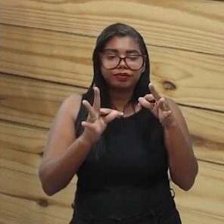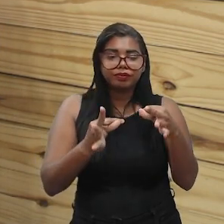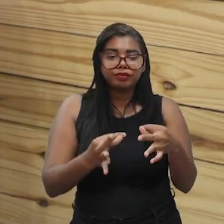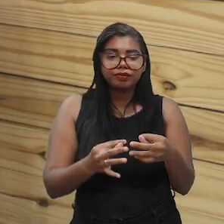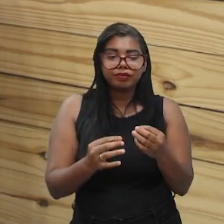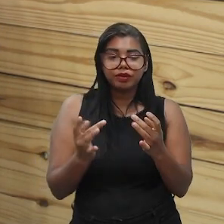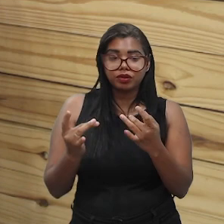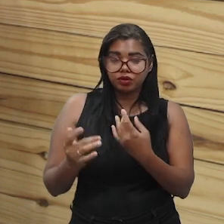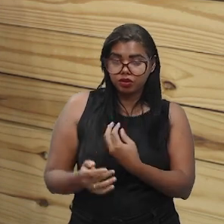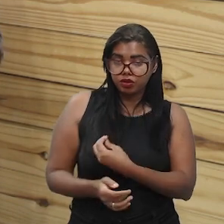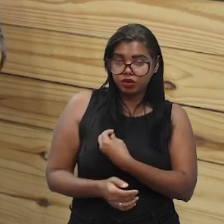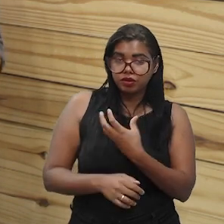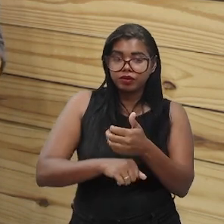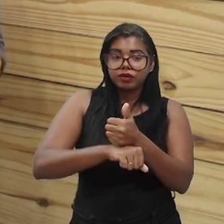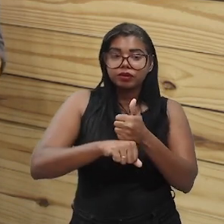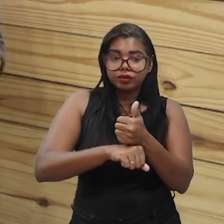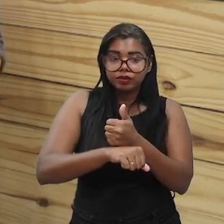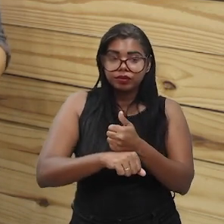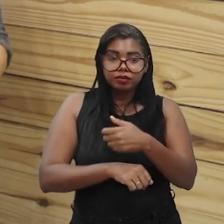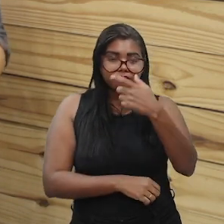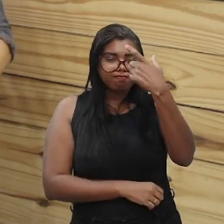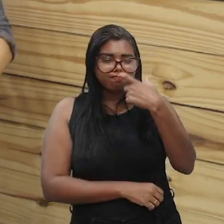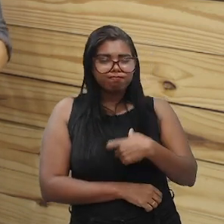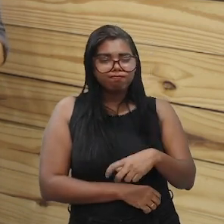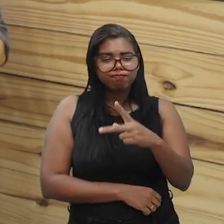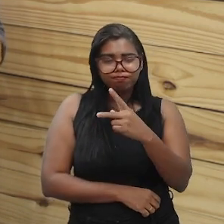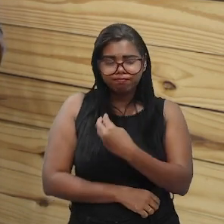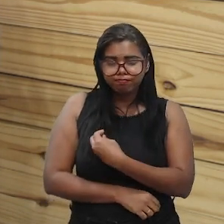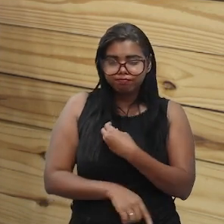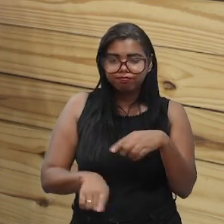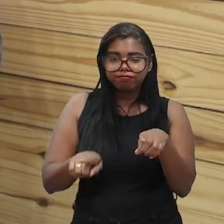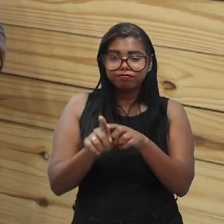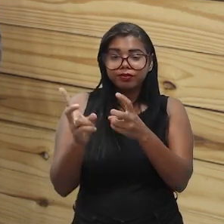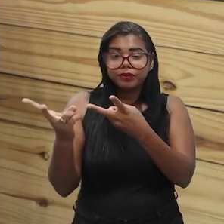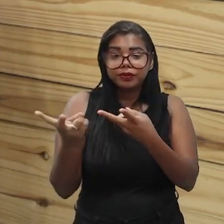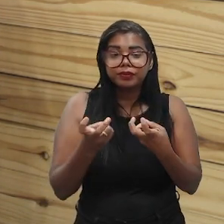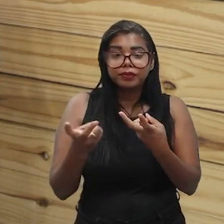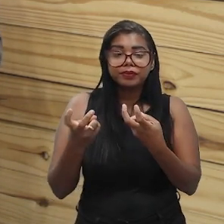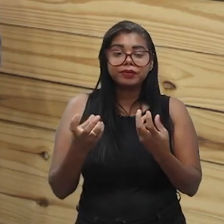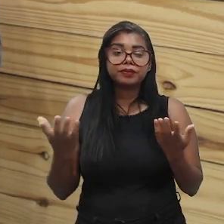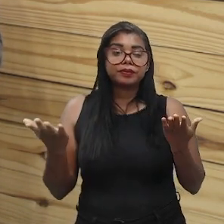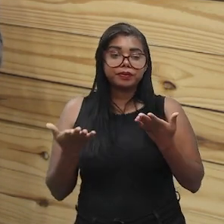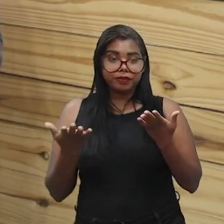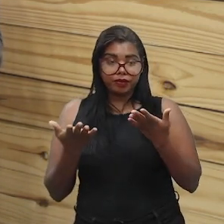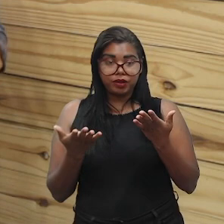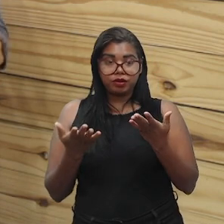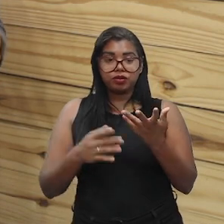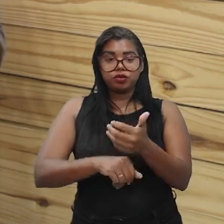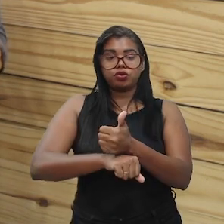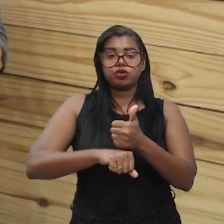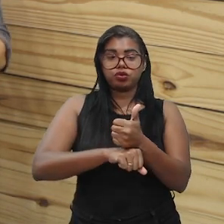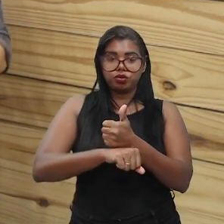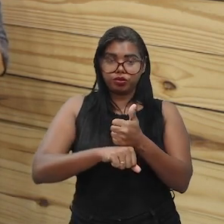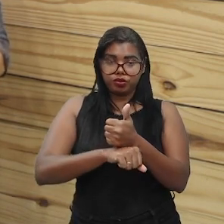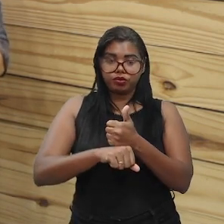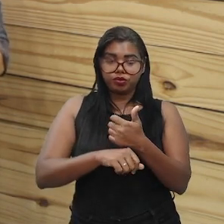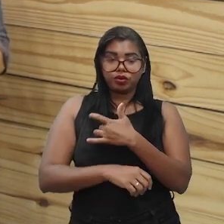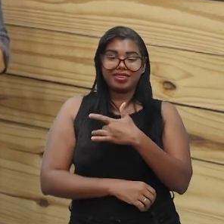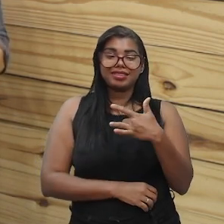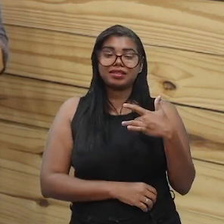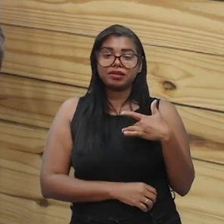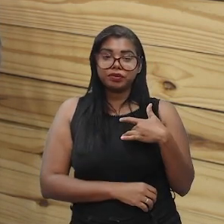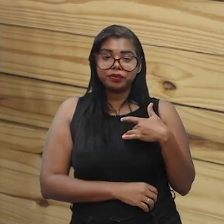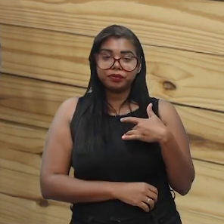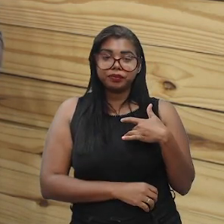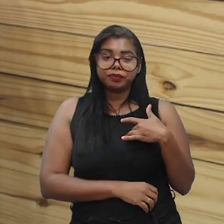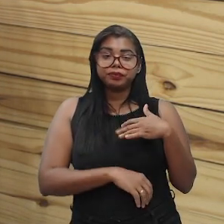na vida profissional, mas também na vida pessoal. Então percebam quantos profissionais hoje estão comprometidos com a saúde